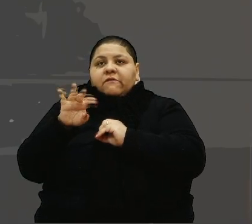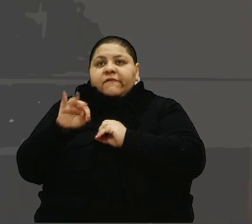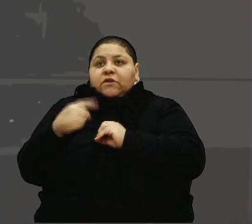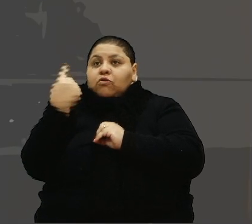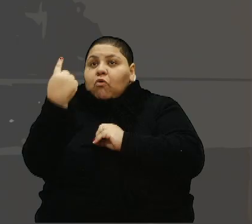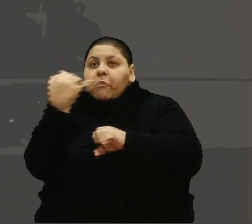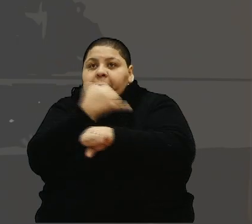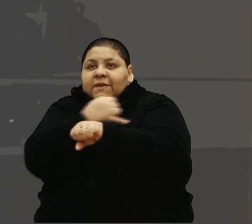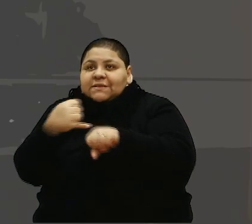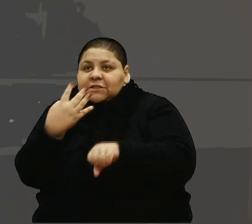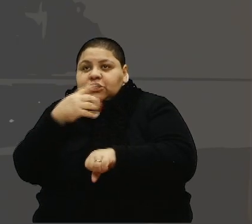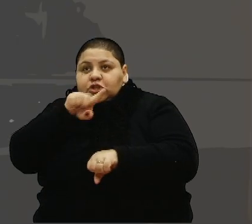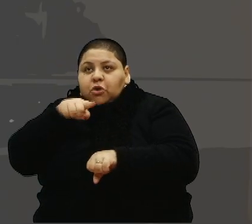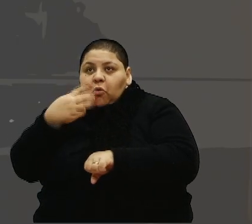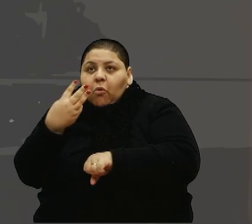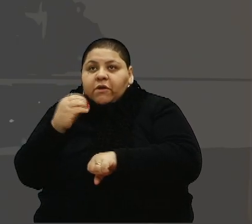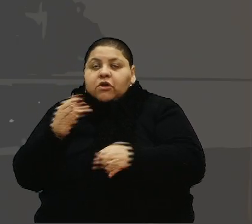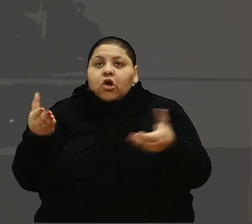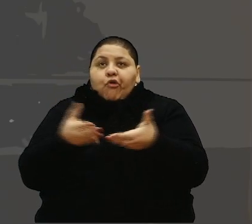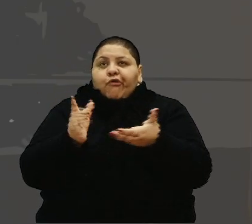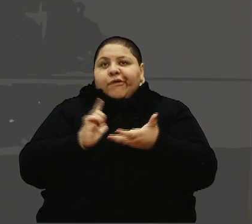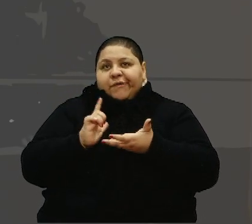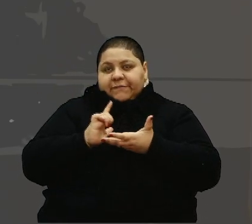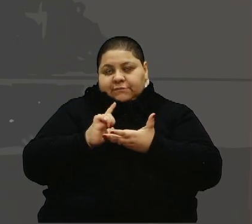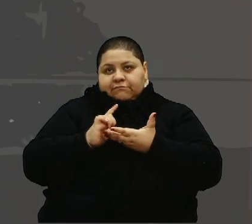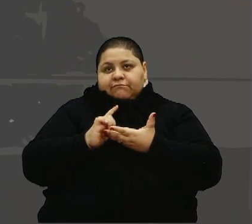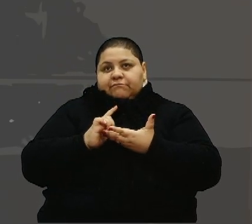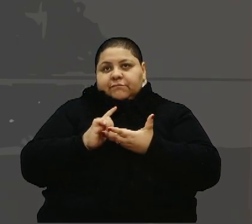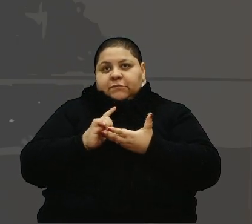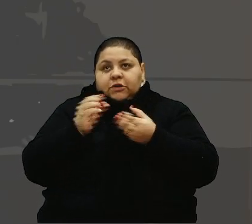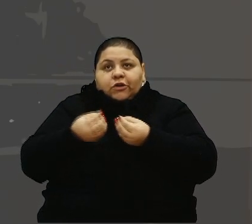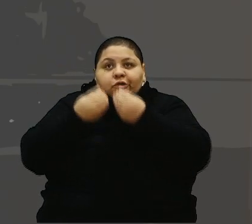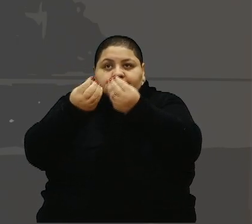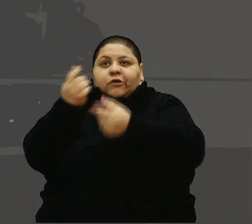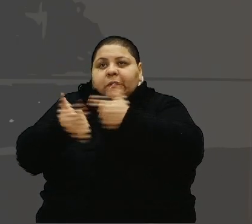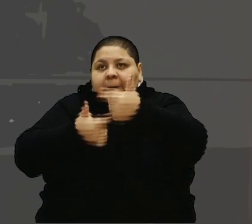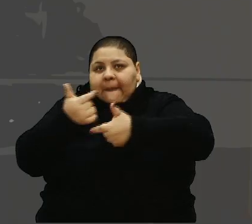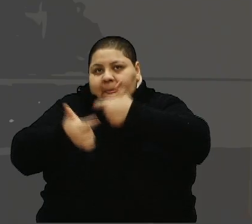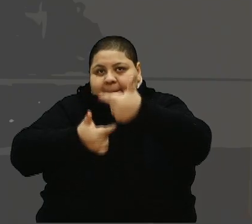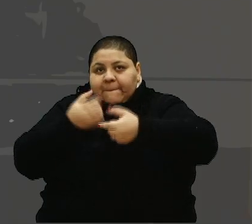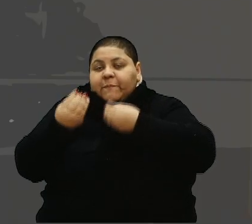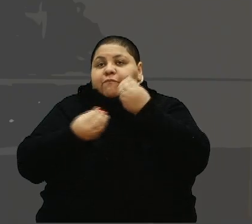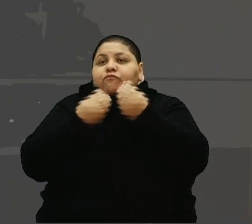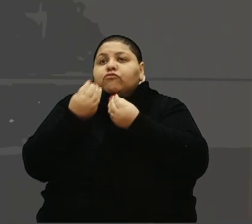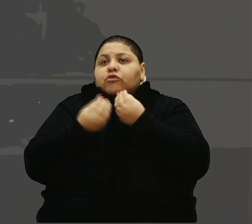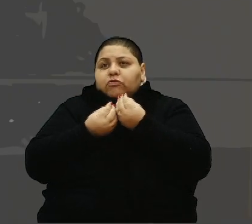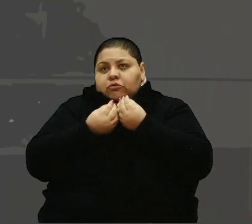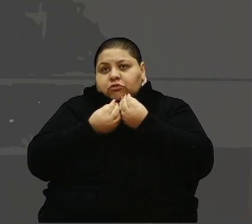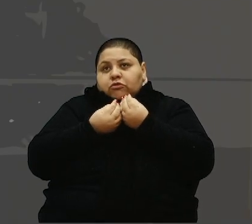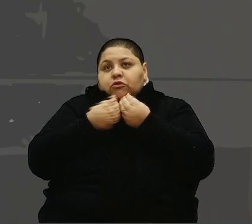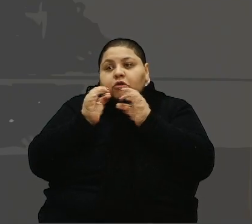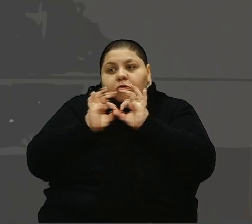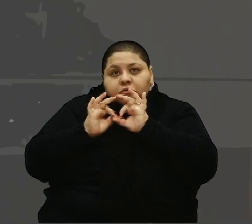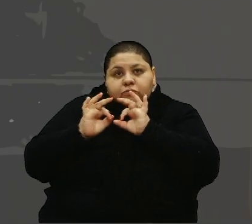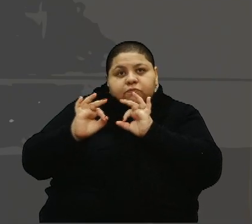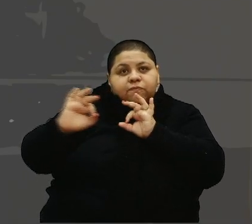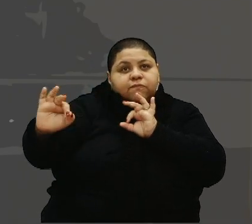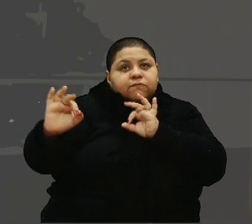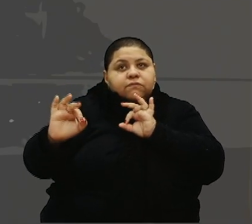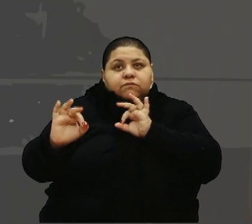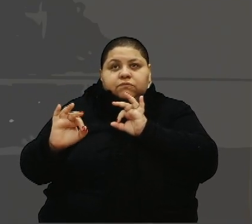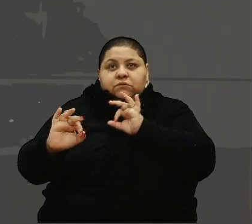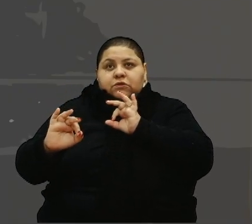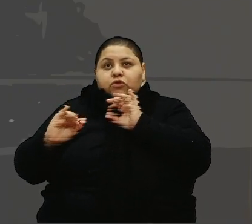4,30. Aqui nós temos basicamente a oferta do serviço, né, do que é da extensão das linhas,